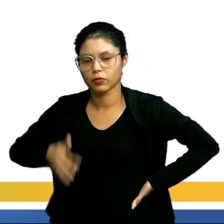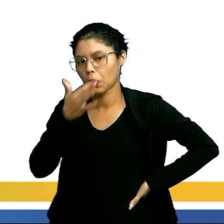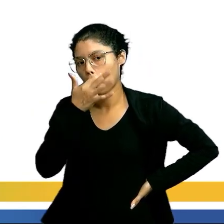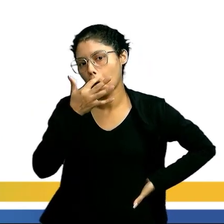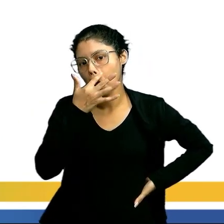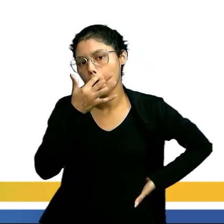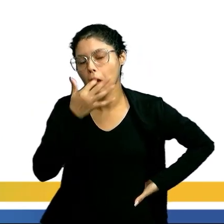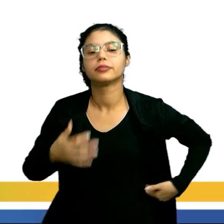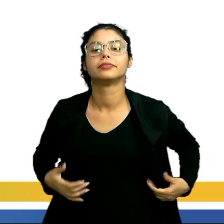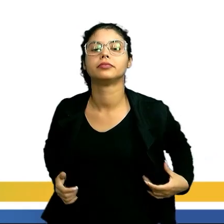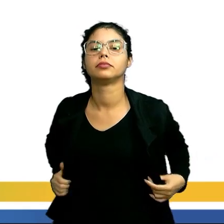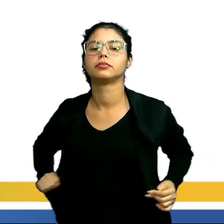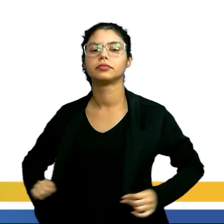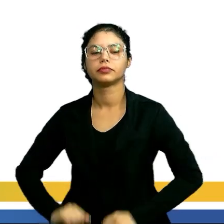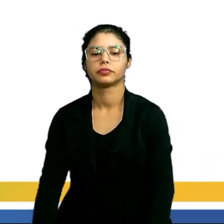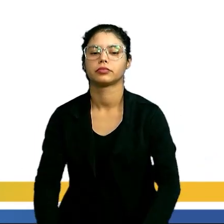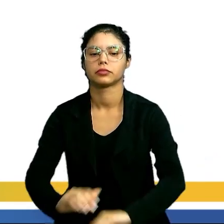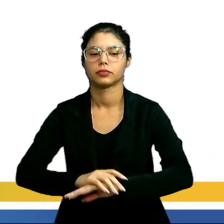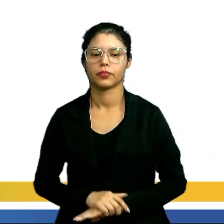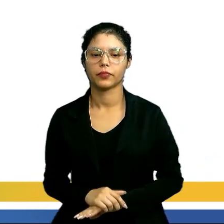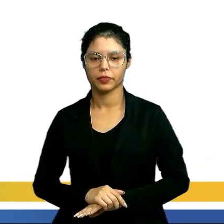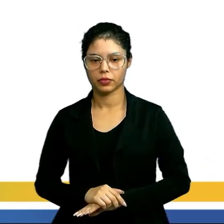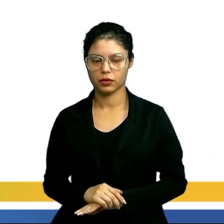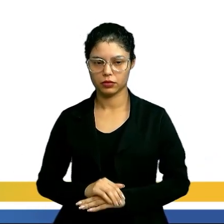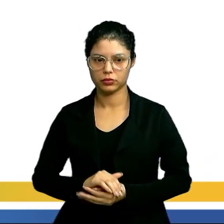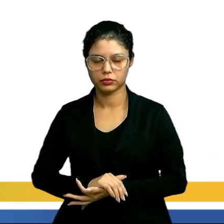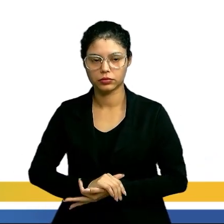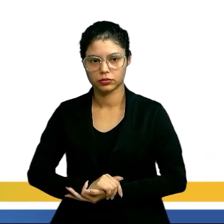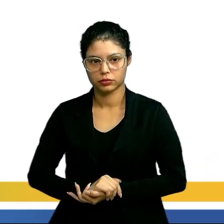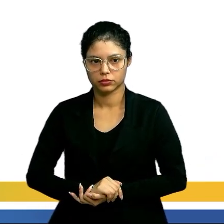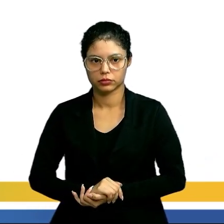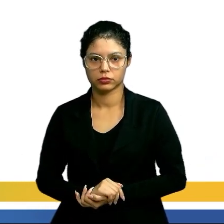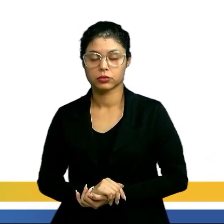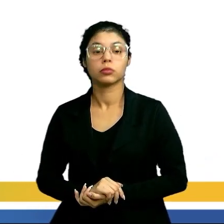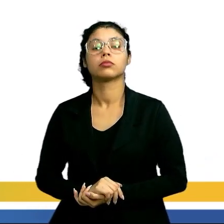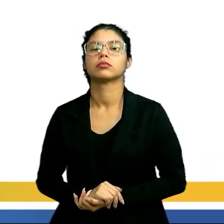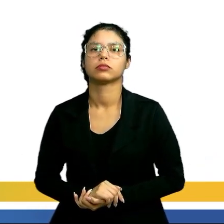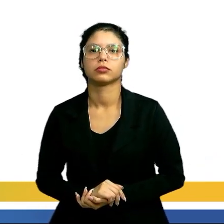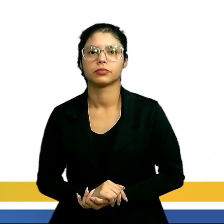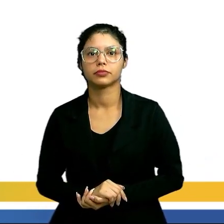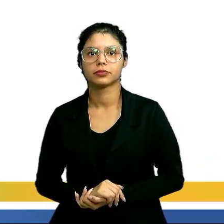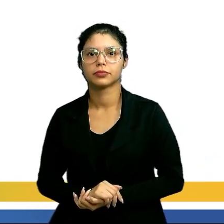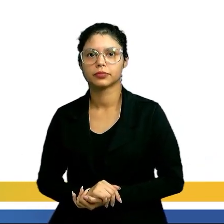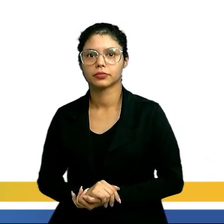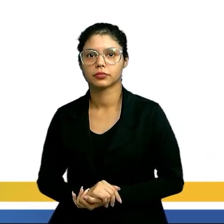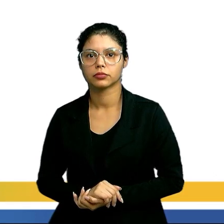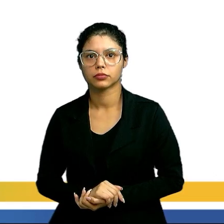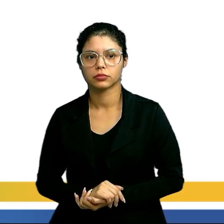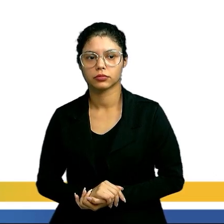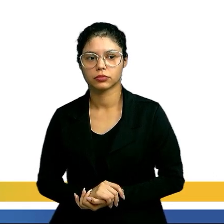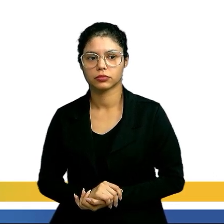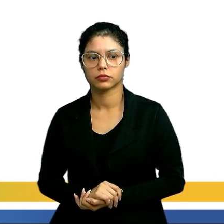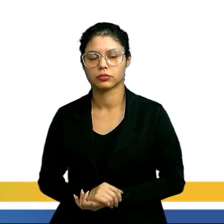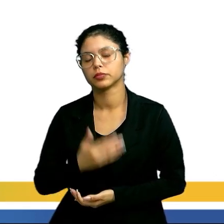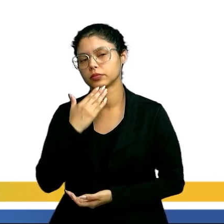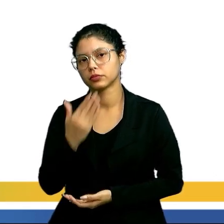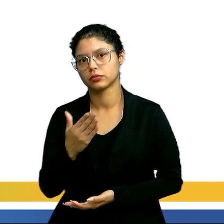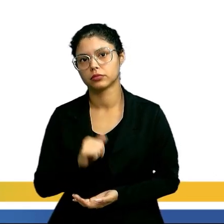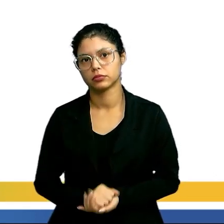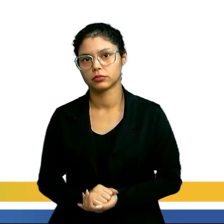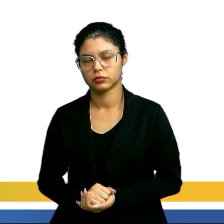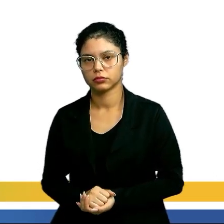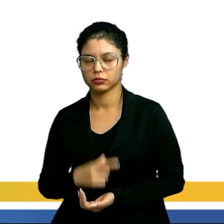energia cinética ela pode ser calculada como sendo energia cinética, medida em joules, igual a massa vezes a velocidade